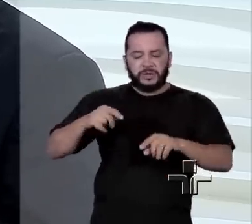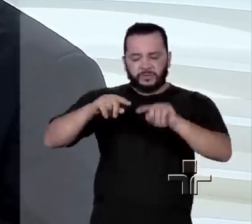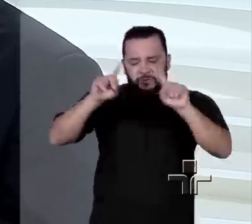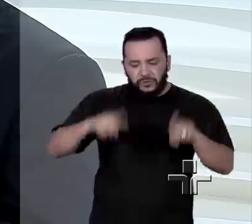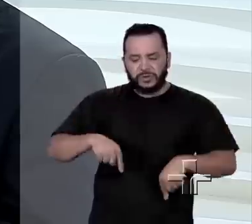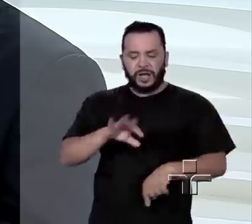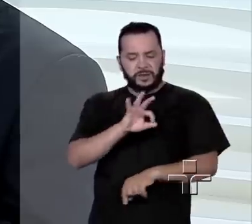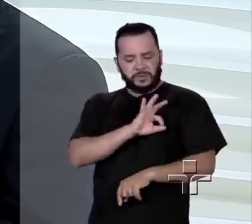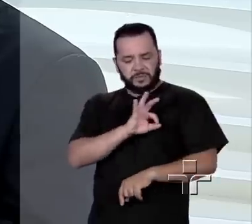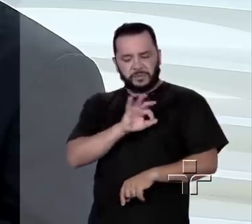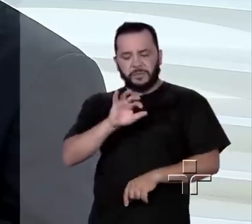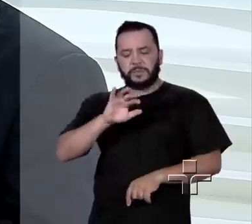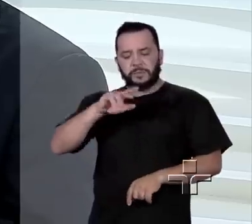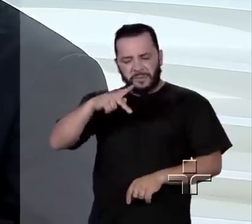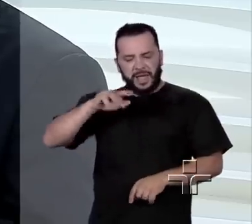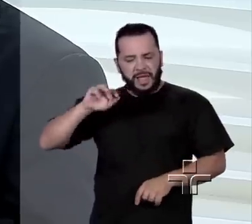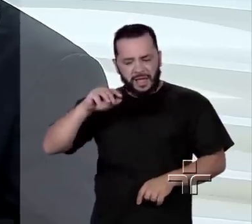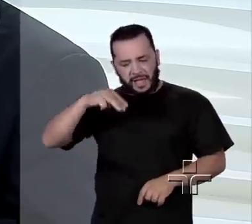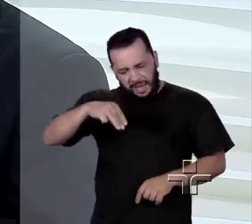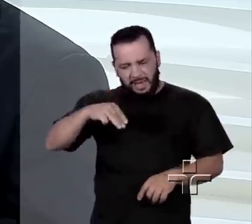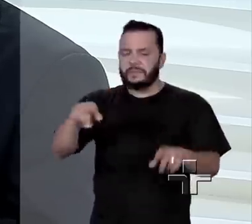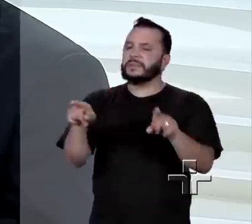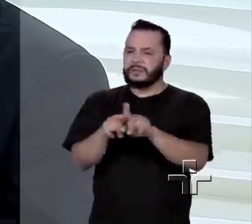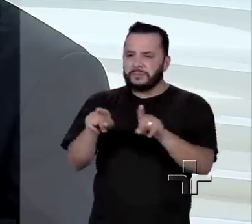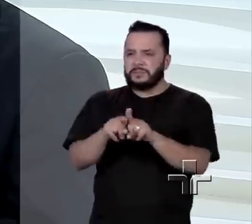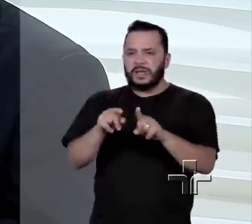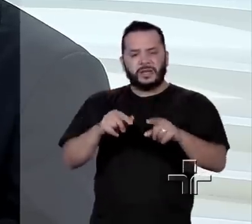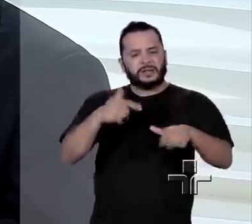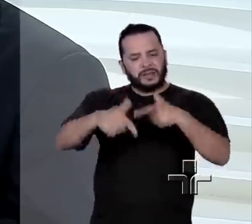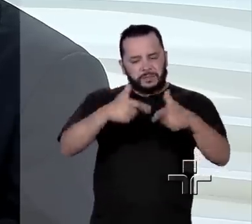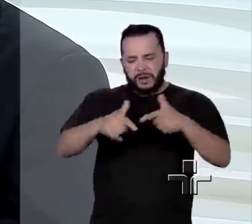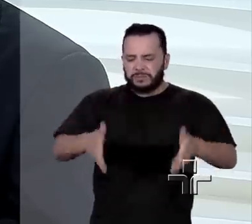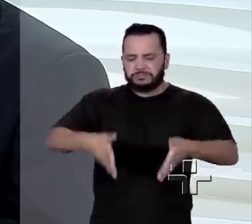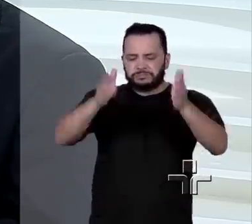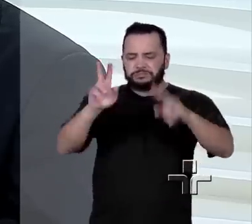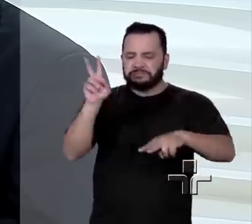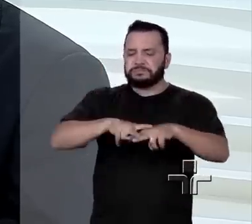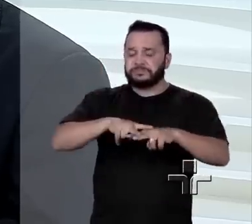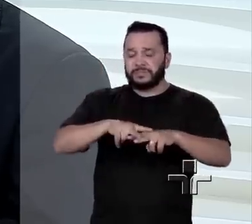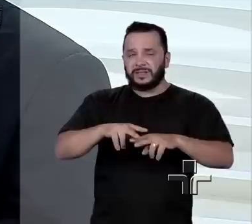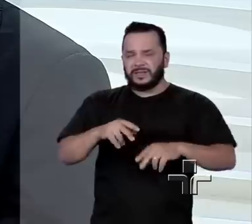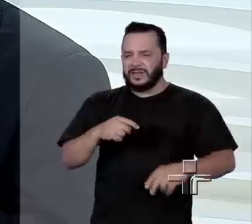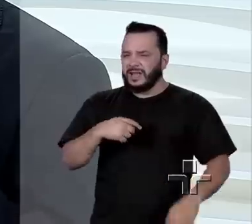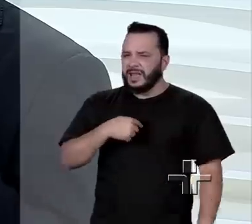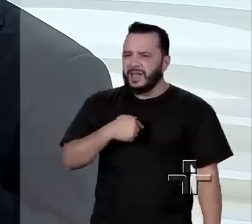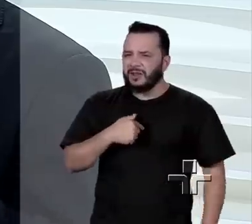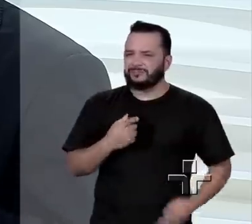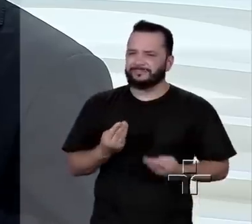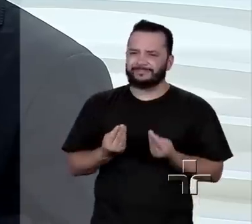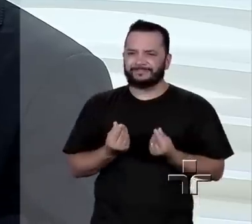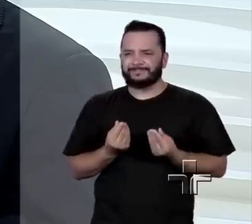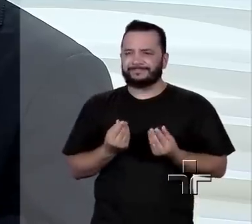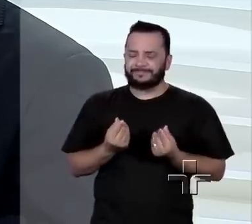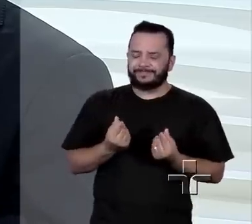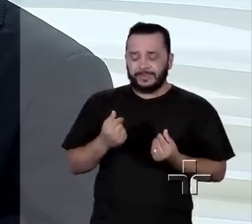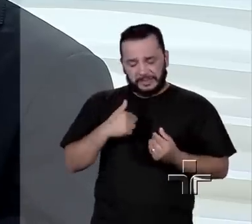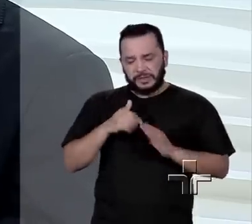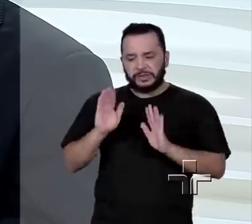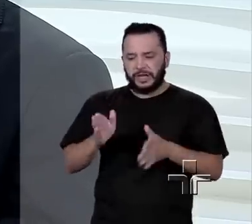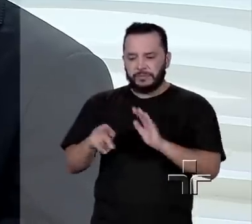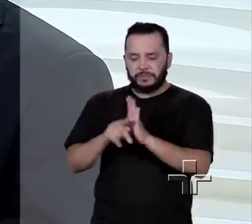policial militar há 40 anos e, naquele momento, fui liberado pelo